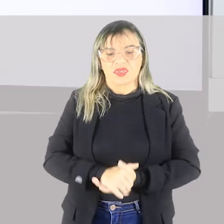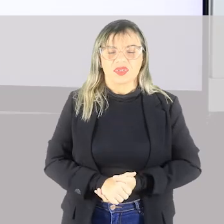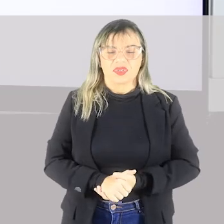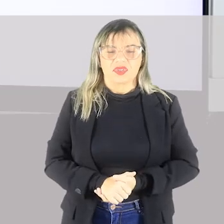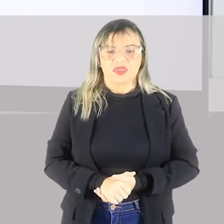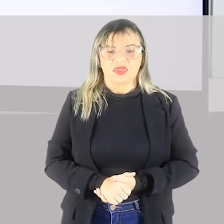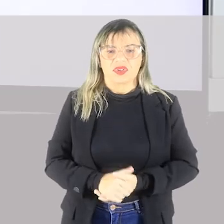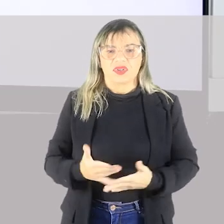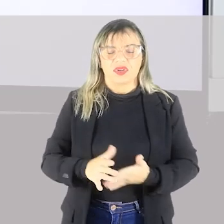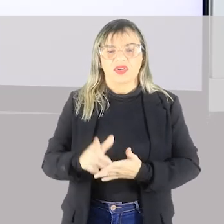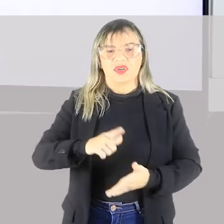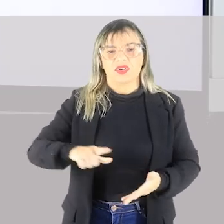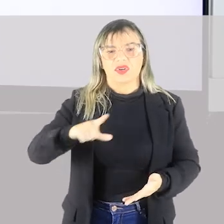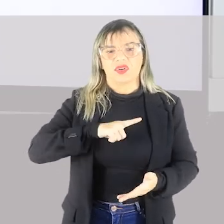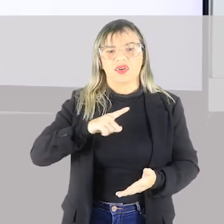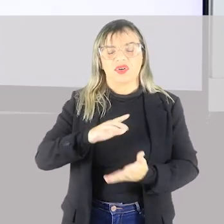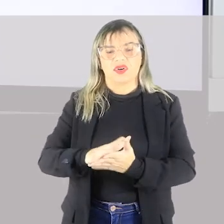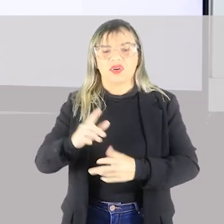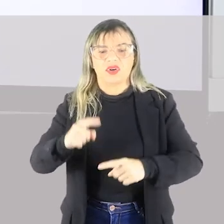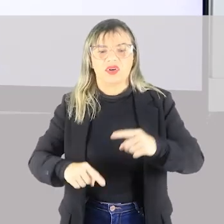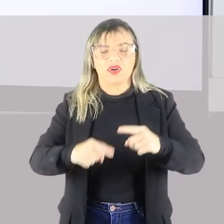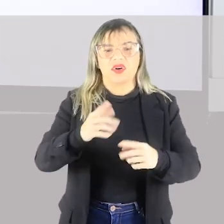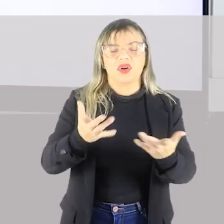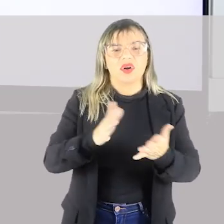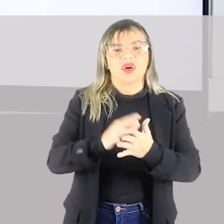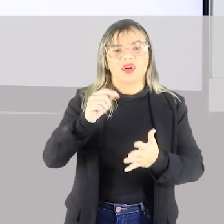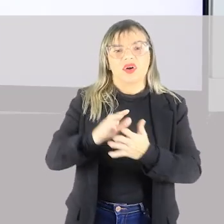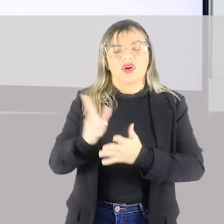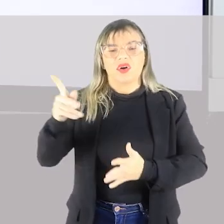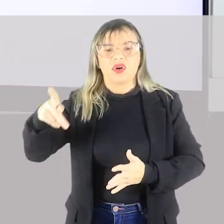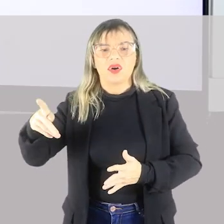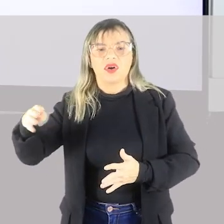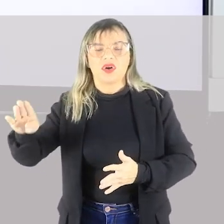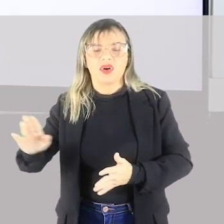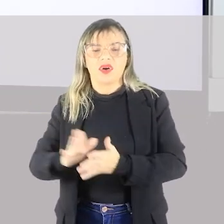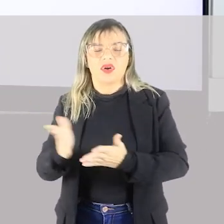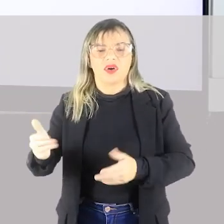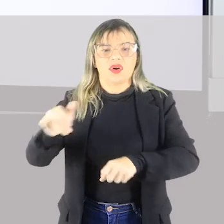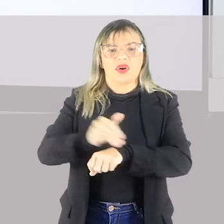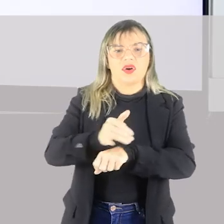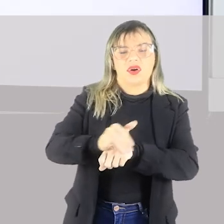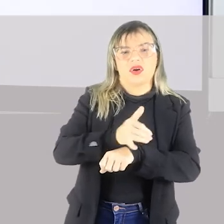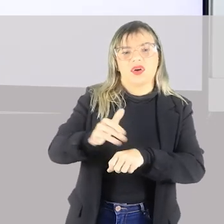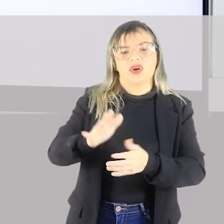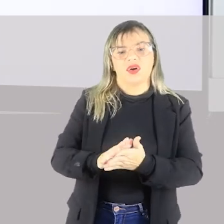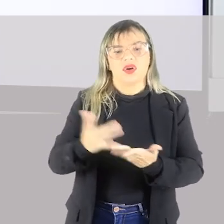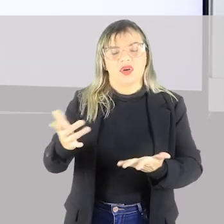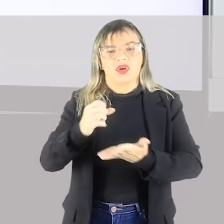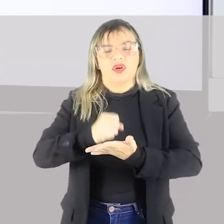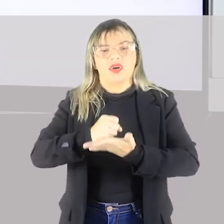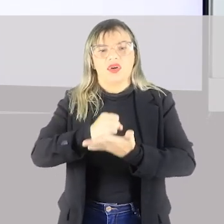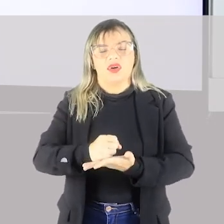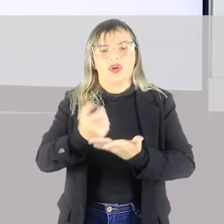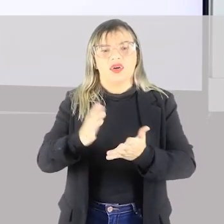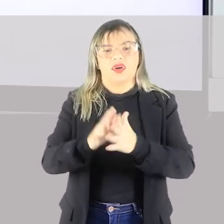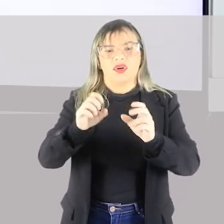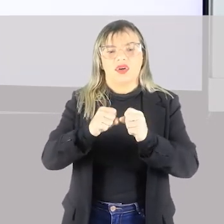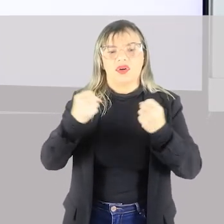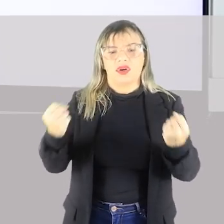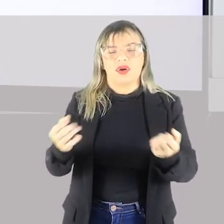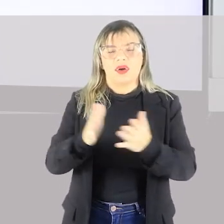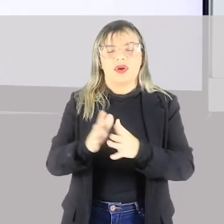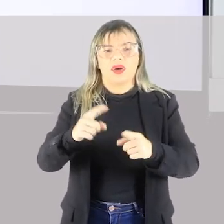De nada adianta você ter aparelhos públicos que atendam ali necessidades da população, mas que não tenha